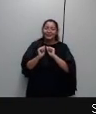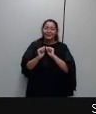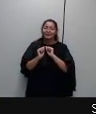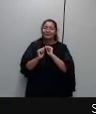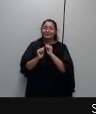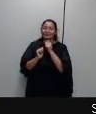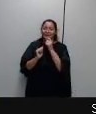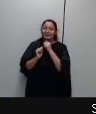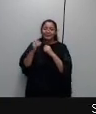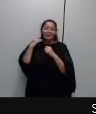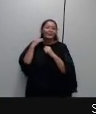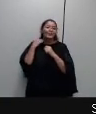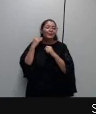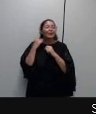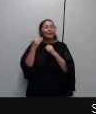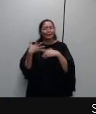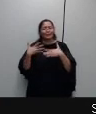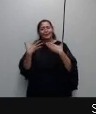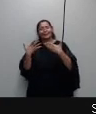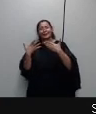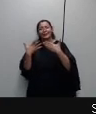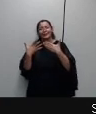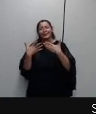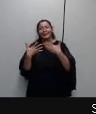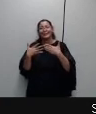da sessão telepresencial